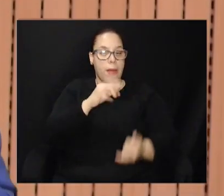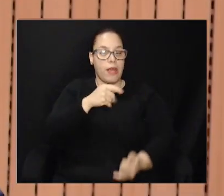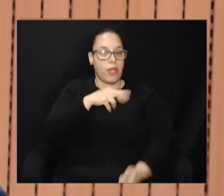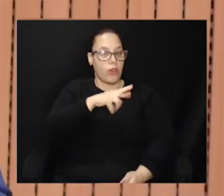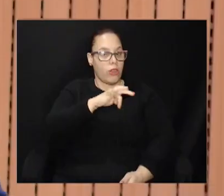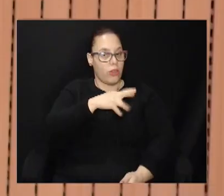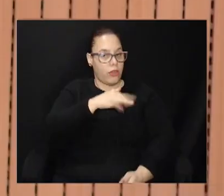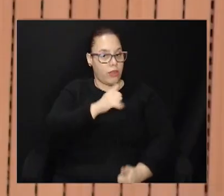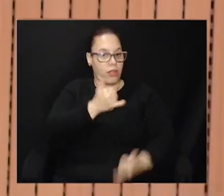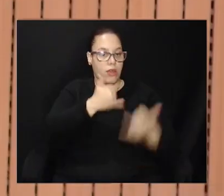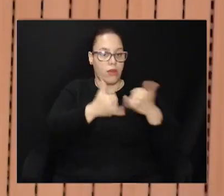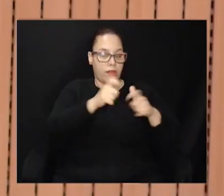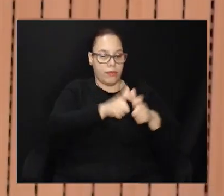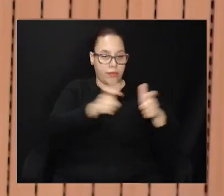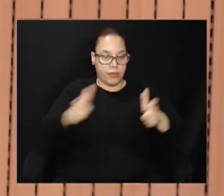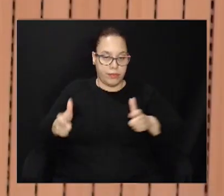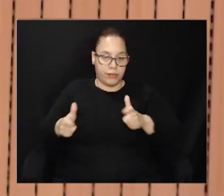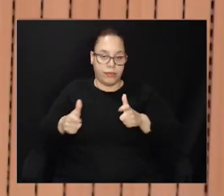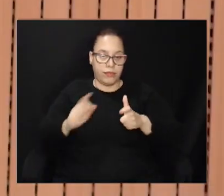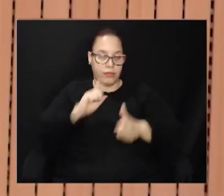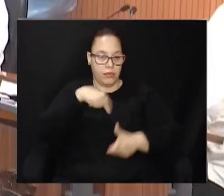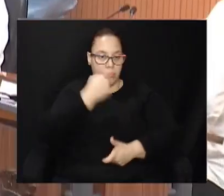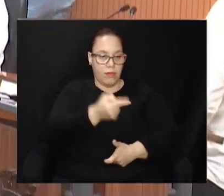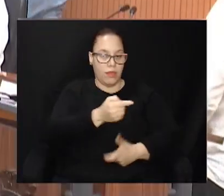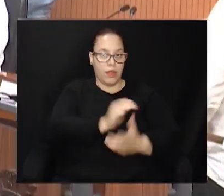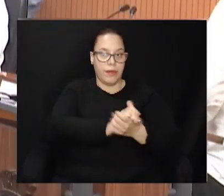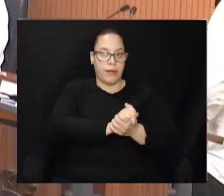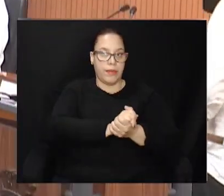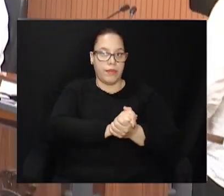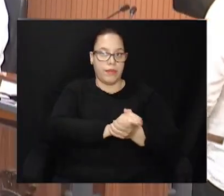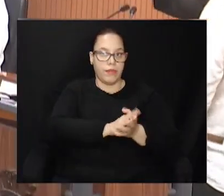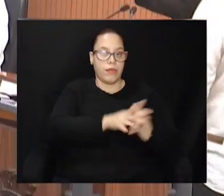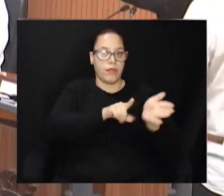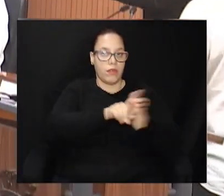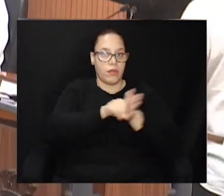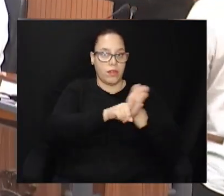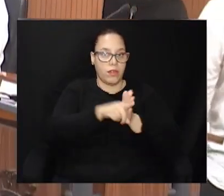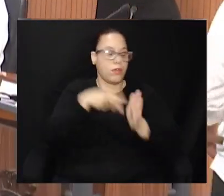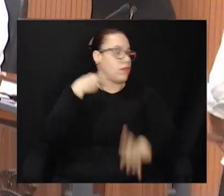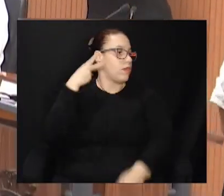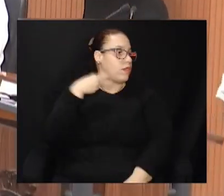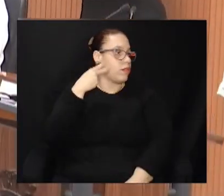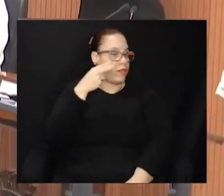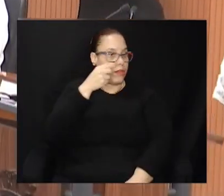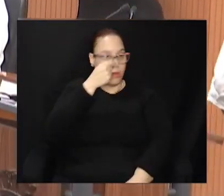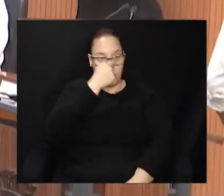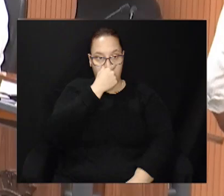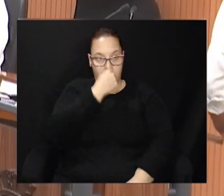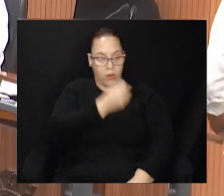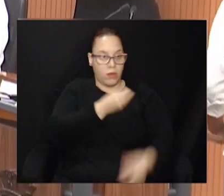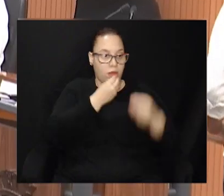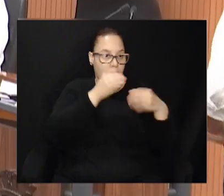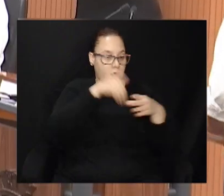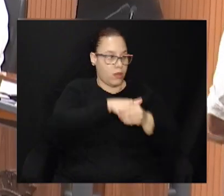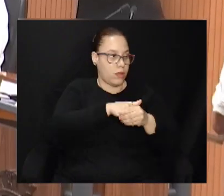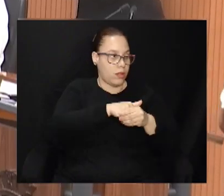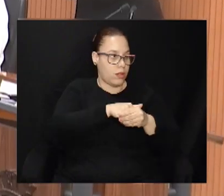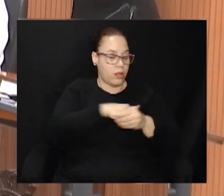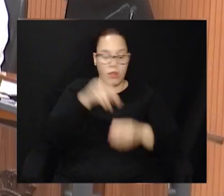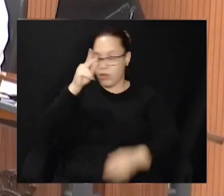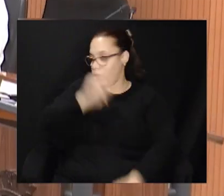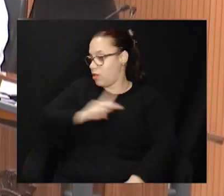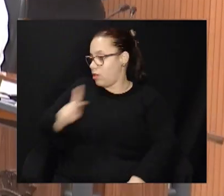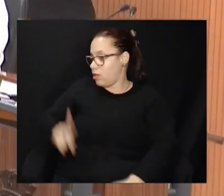e dá outras providências. Pergunto ao vereador Roberto Alves como vota. Senhor presidente, eu sigo o